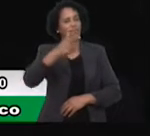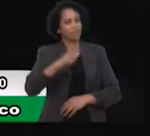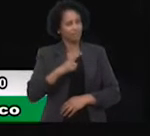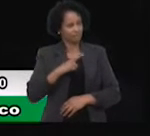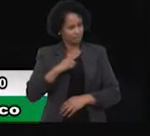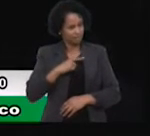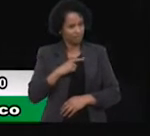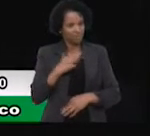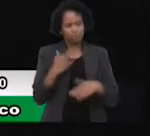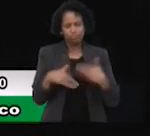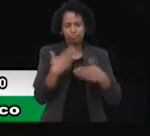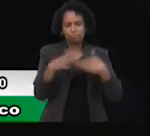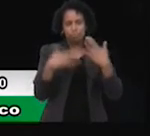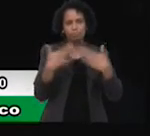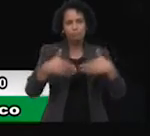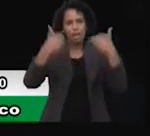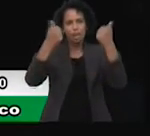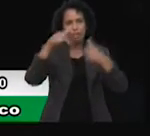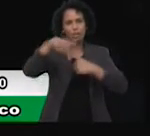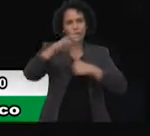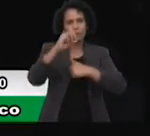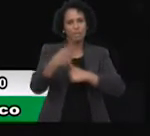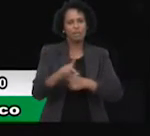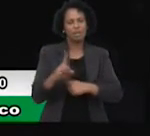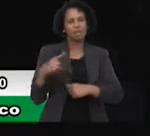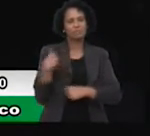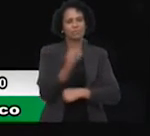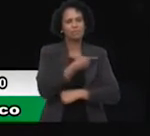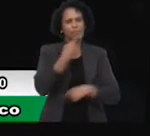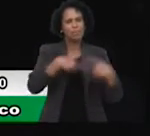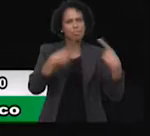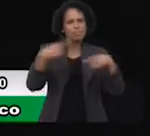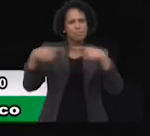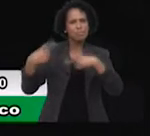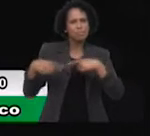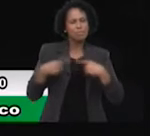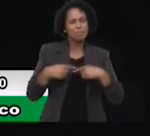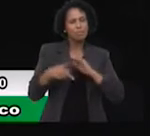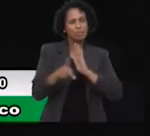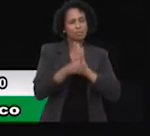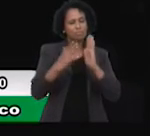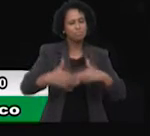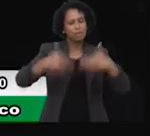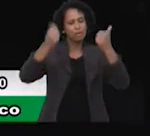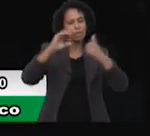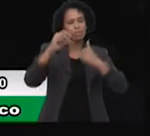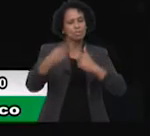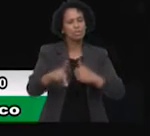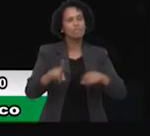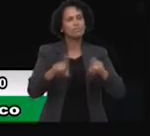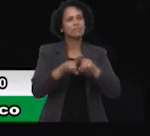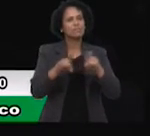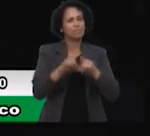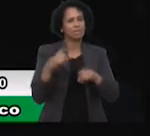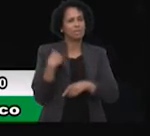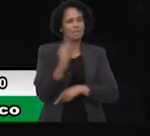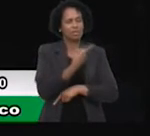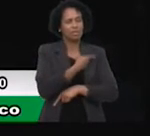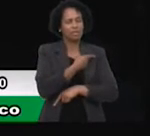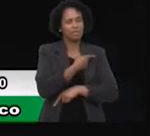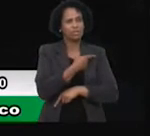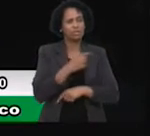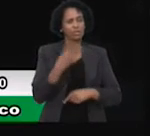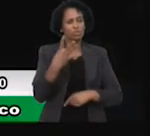cidade de Osasco. Todas as nossas discussões giraram em torno disso. E a gente sai feliz por dar a